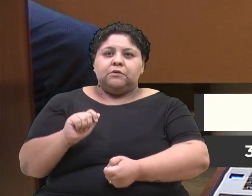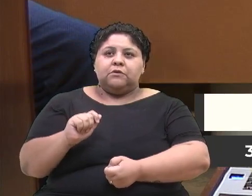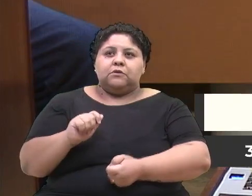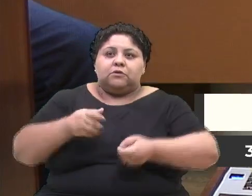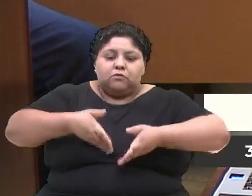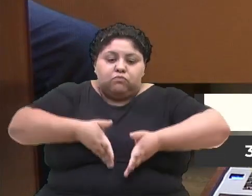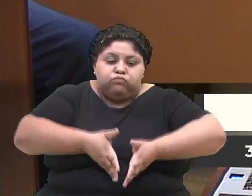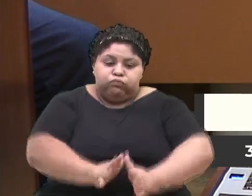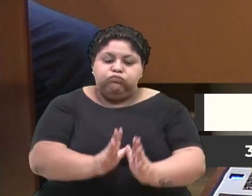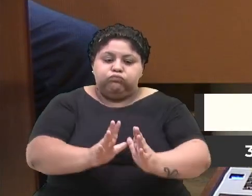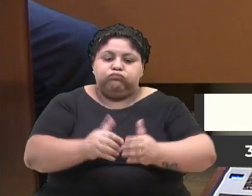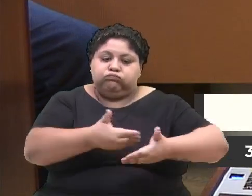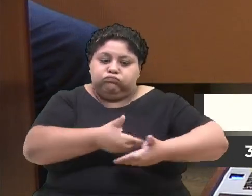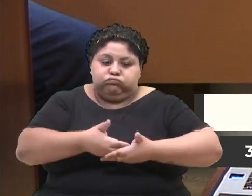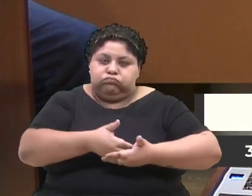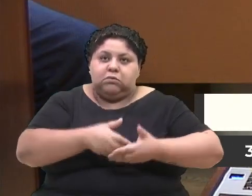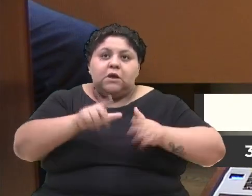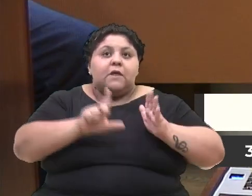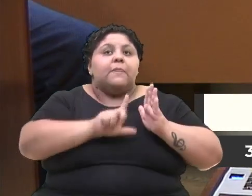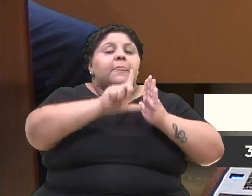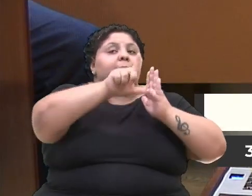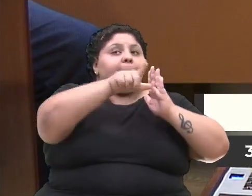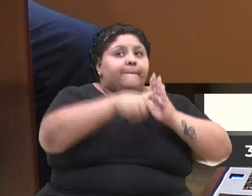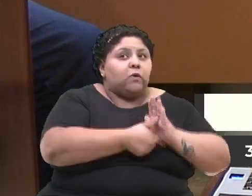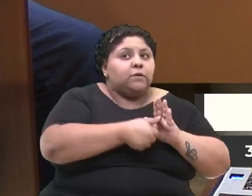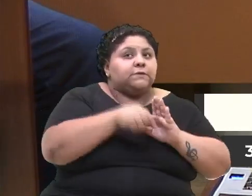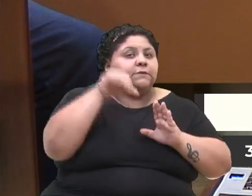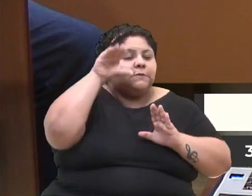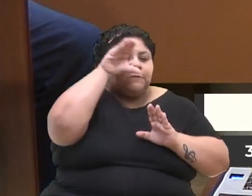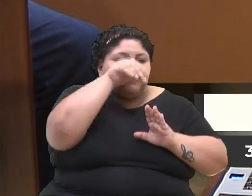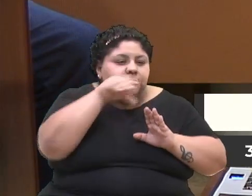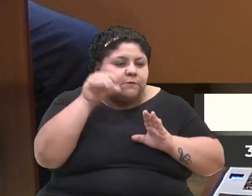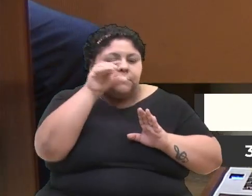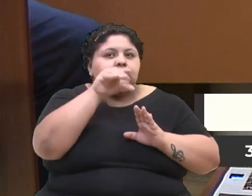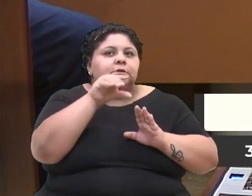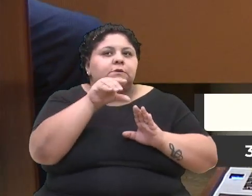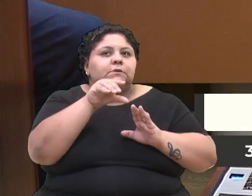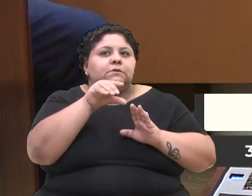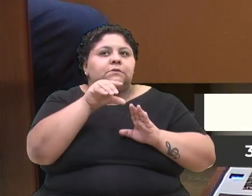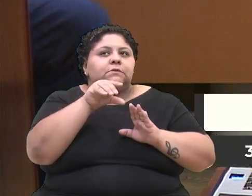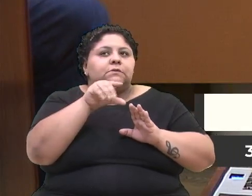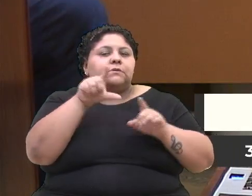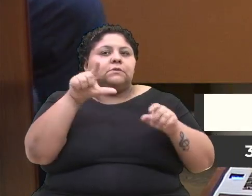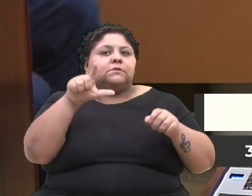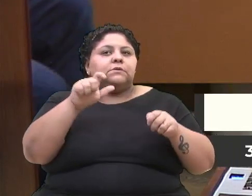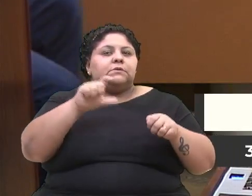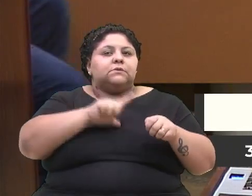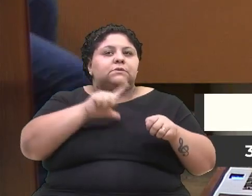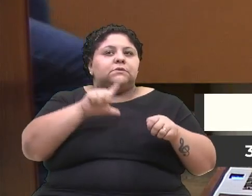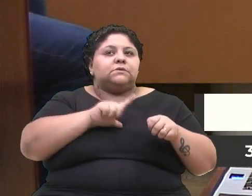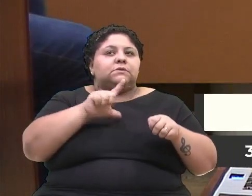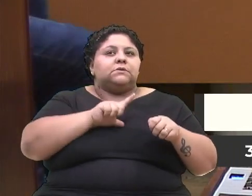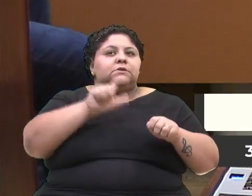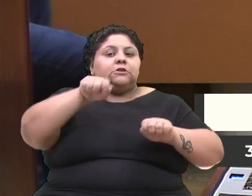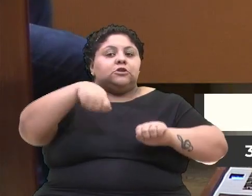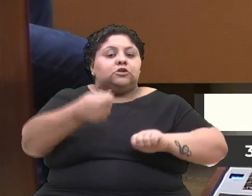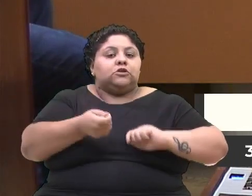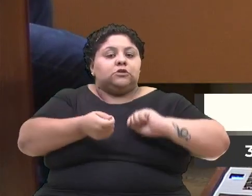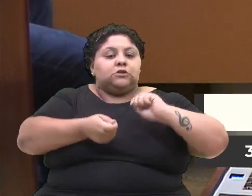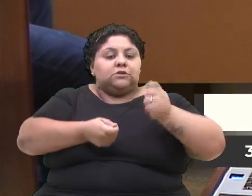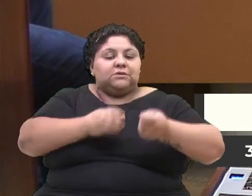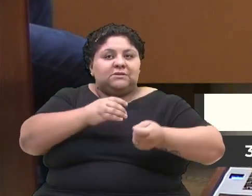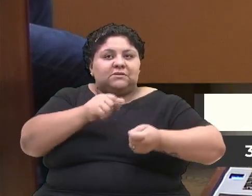recém-nascidos após verificação a existência de sinais